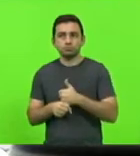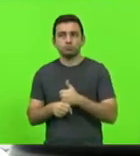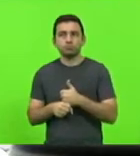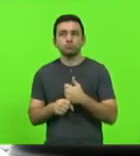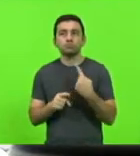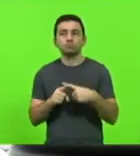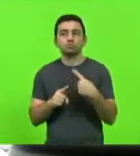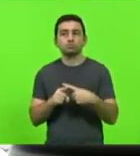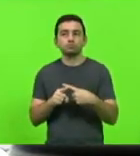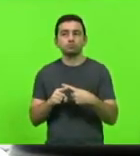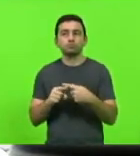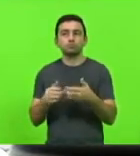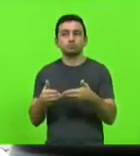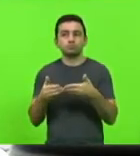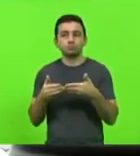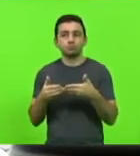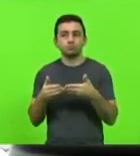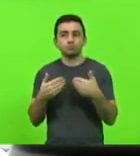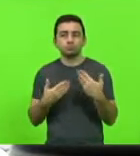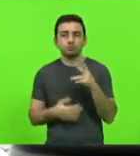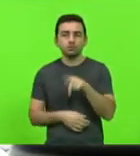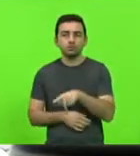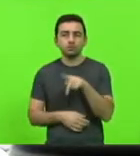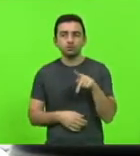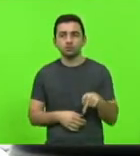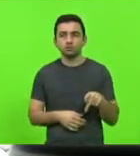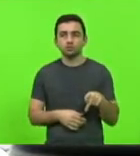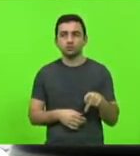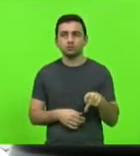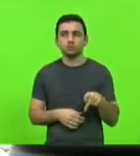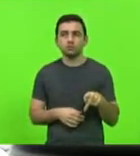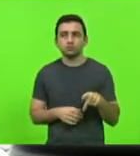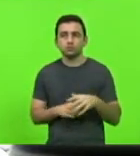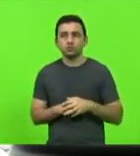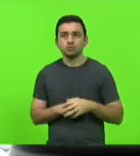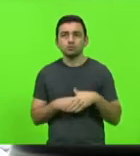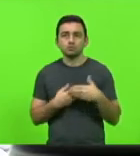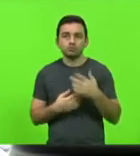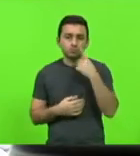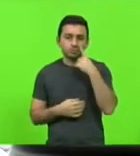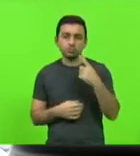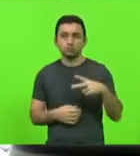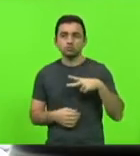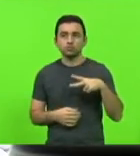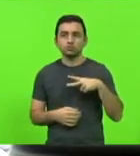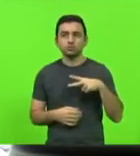do afastamento do deputado Padre Pedro Baldiceira, para tratar interesse particular.